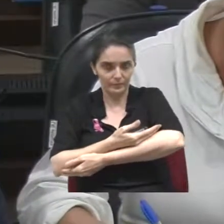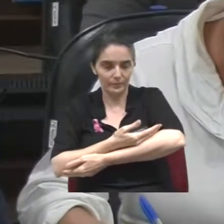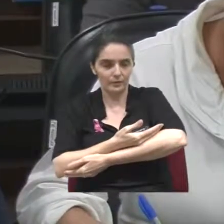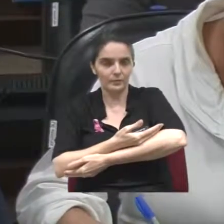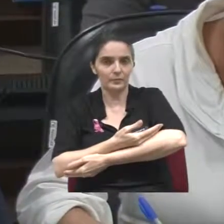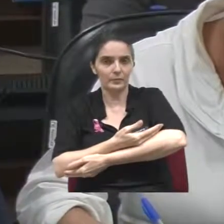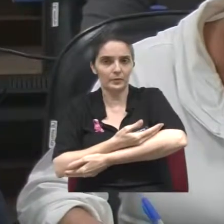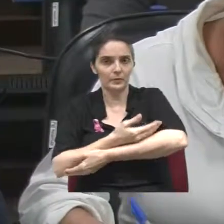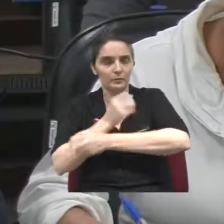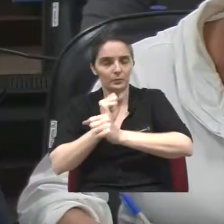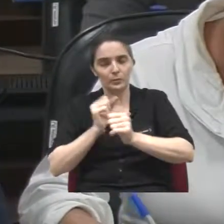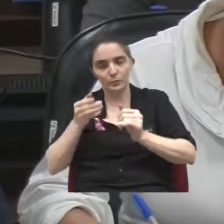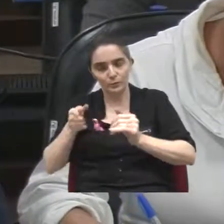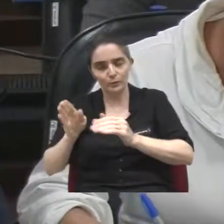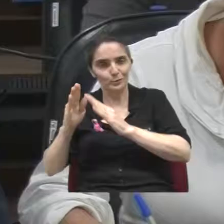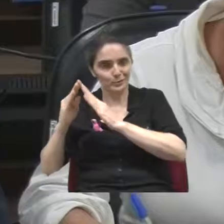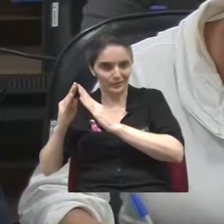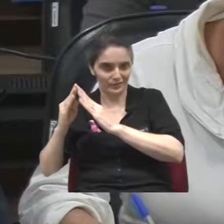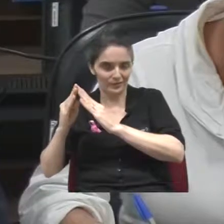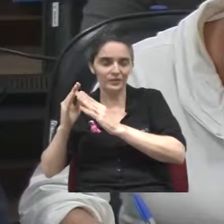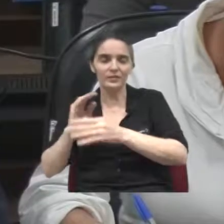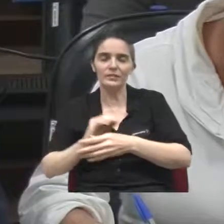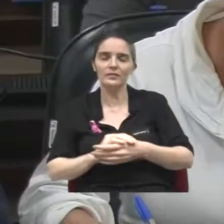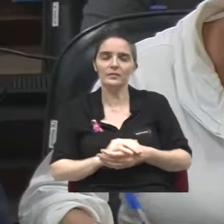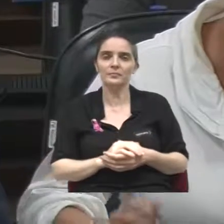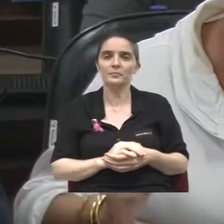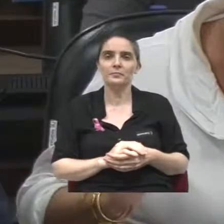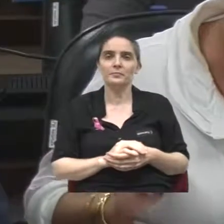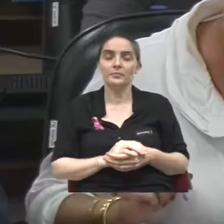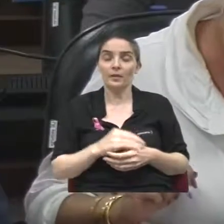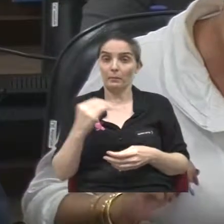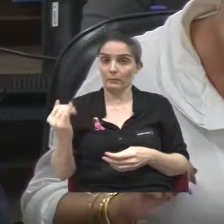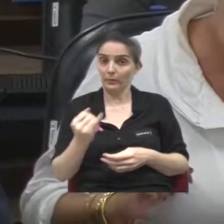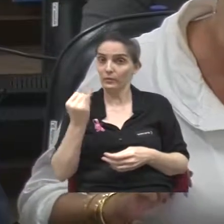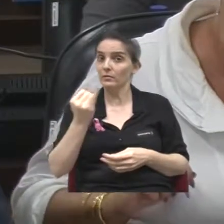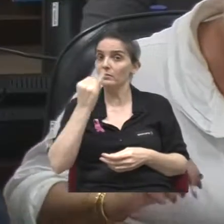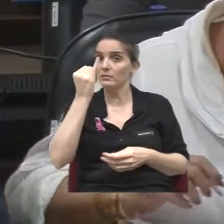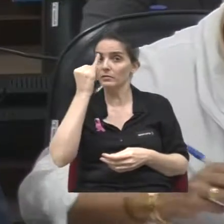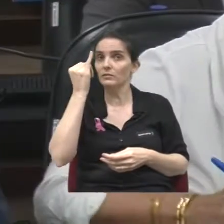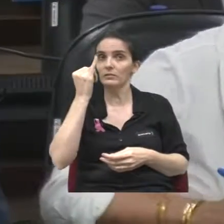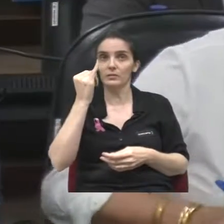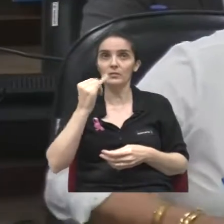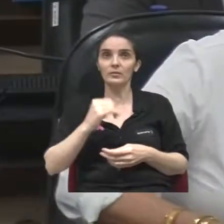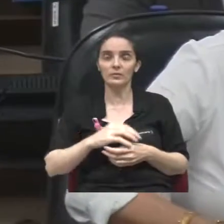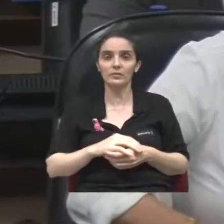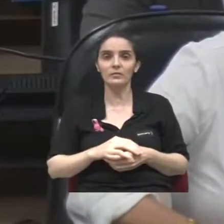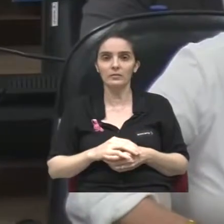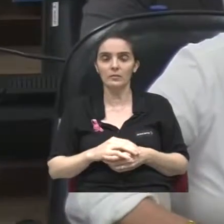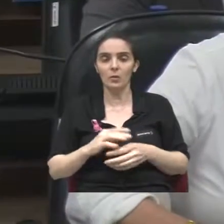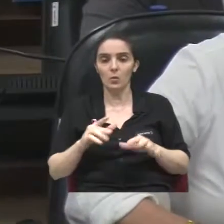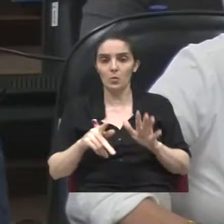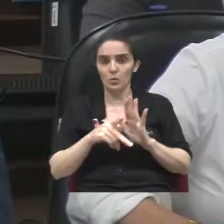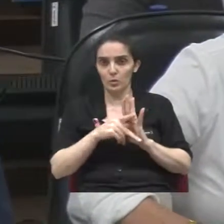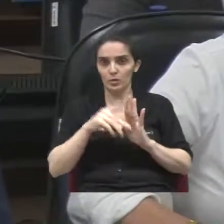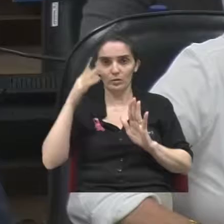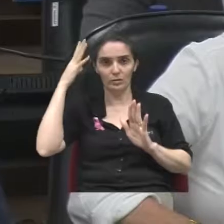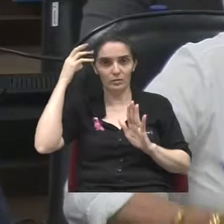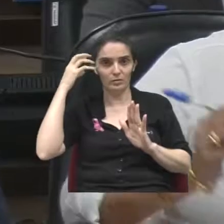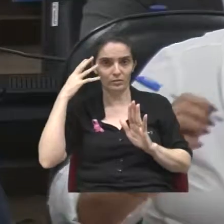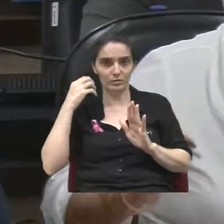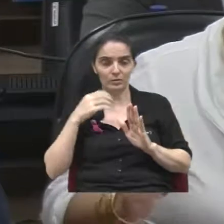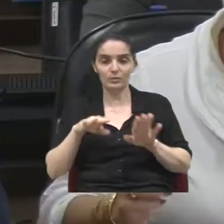hospital, é muito importante o seu projeto, Lu. Assim, também não menos